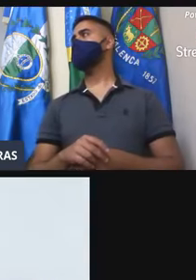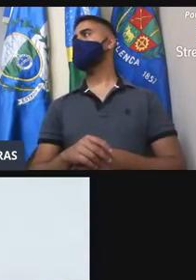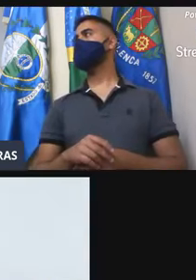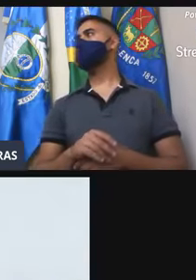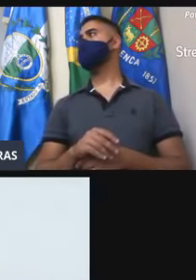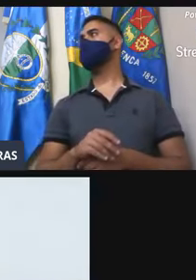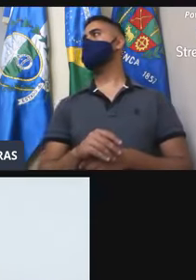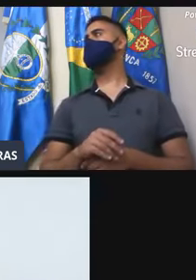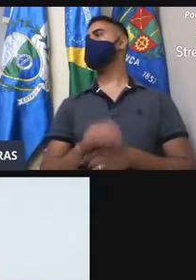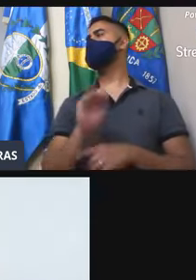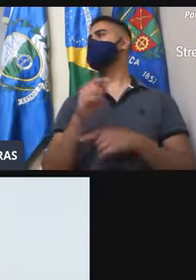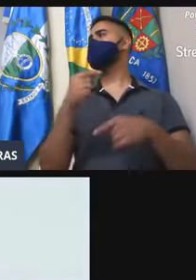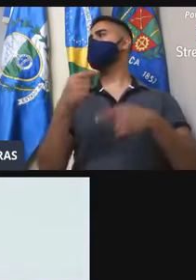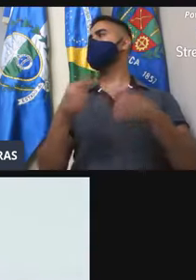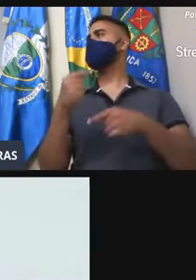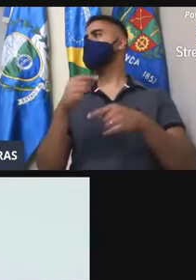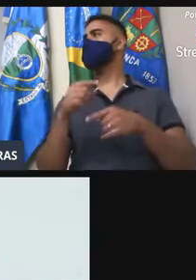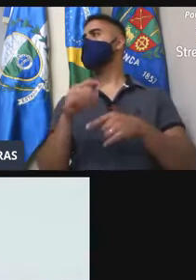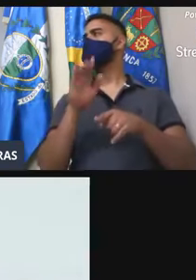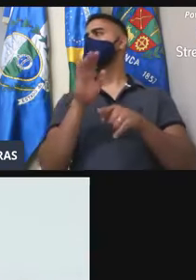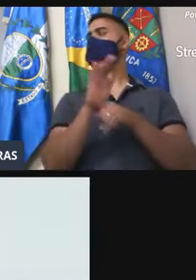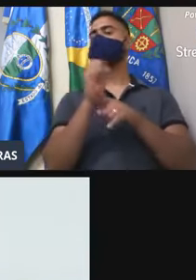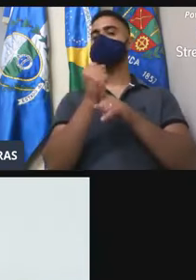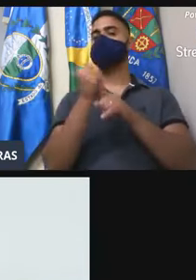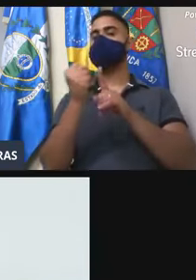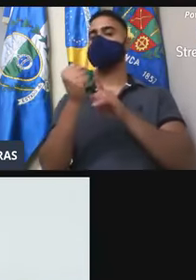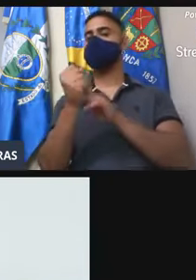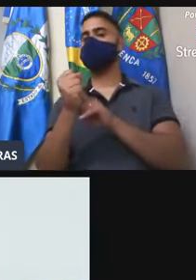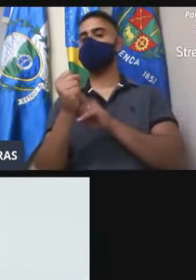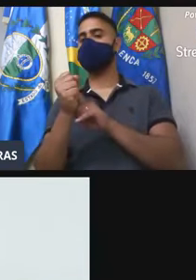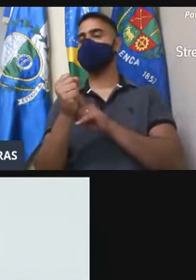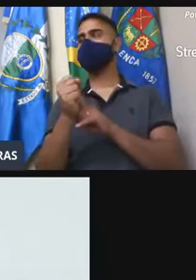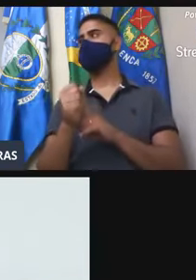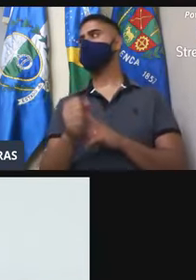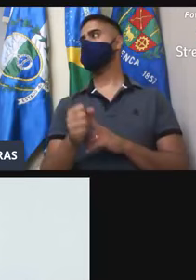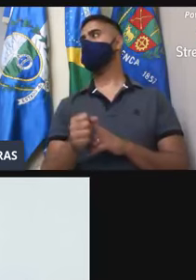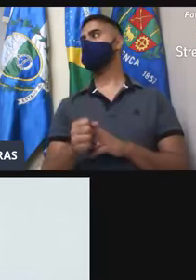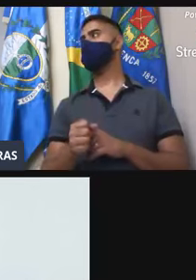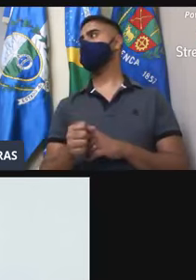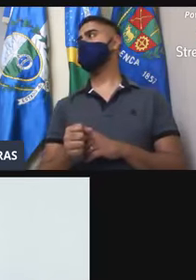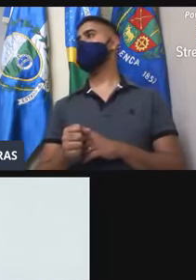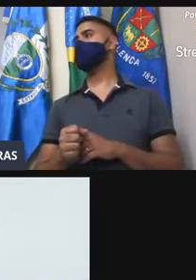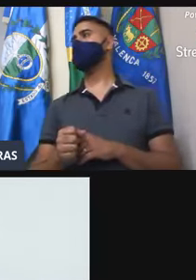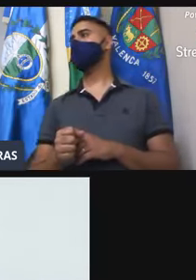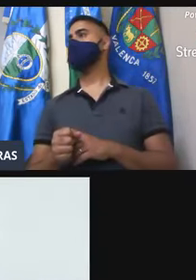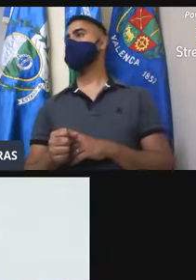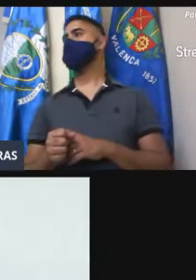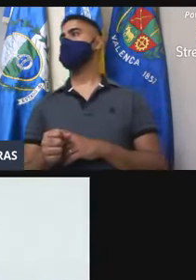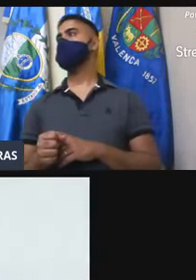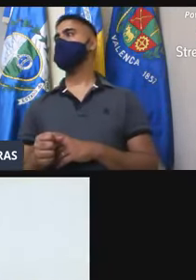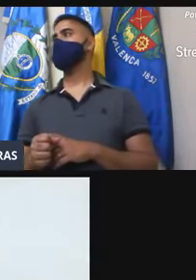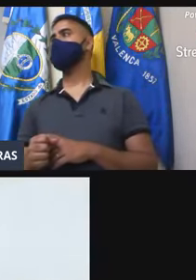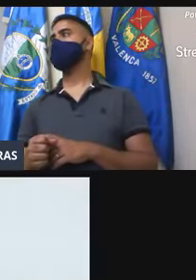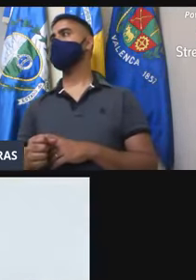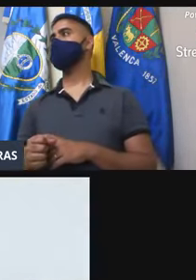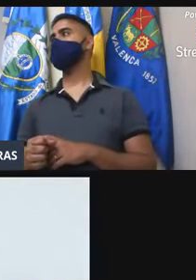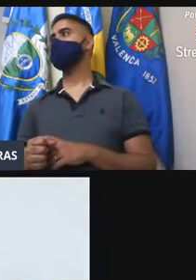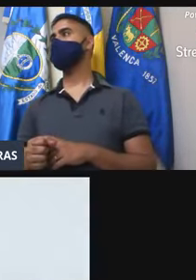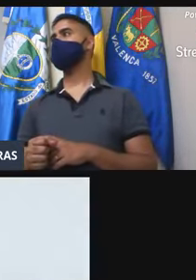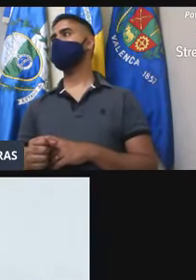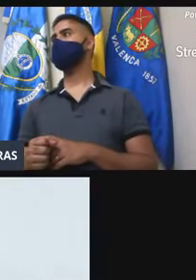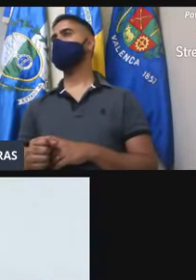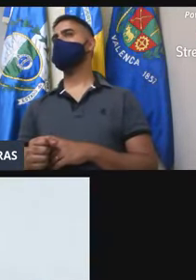da polícia, da Política Municipal de Assistência Social e da outras providências. Presidente, deixa eu discutir minha